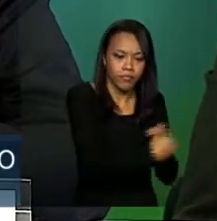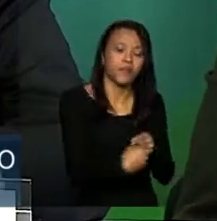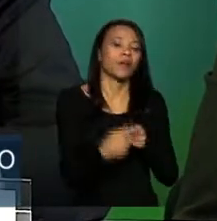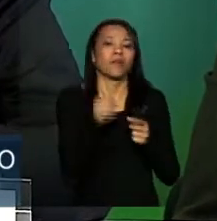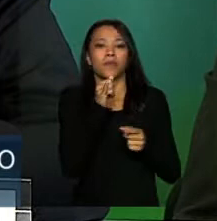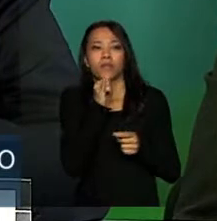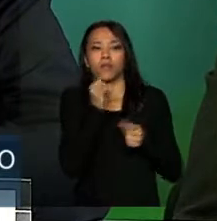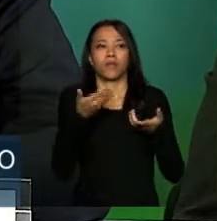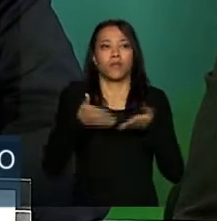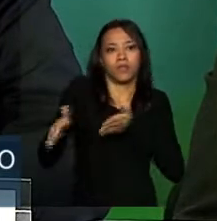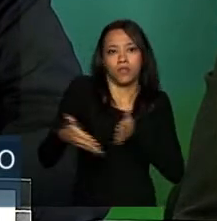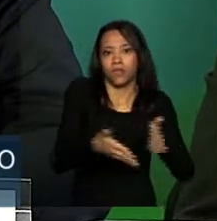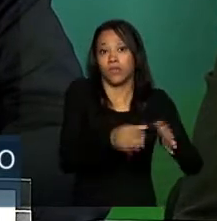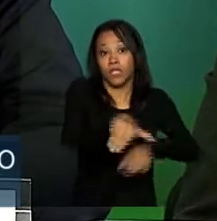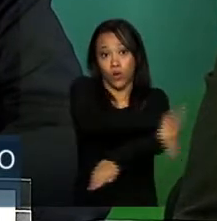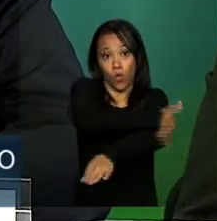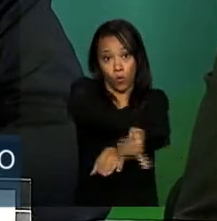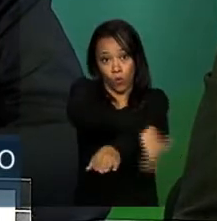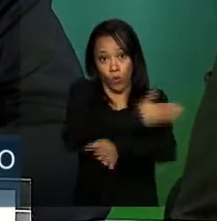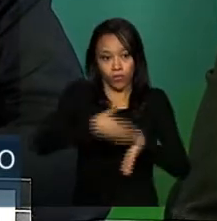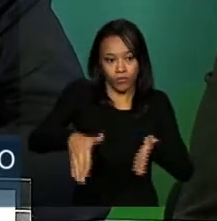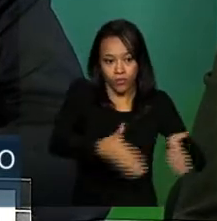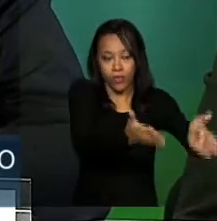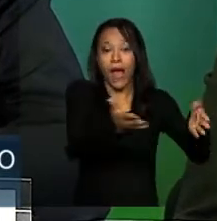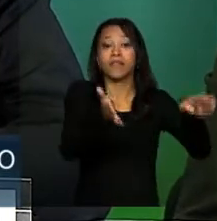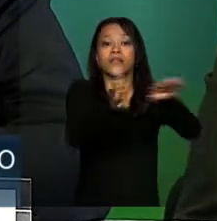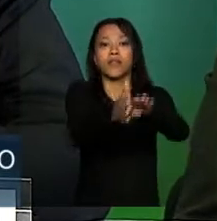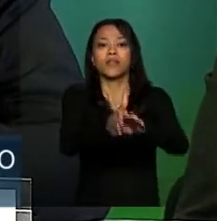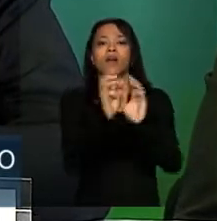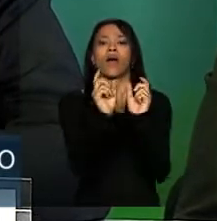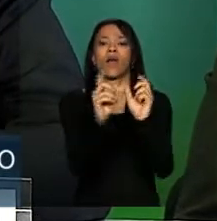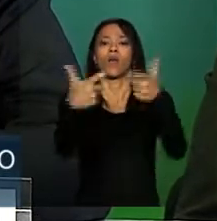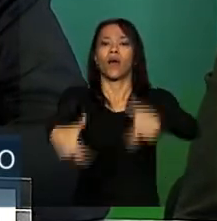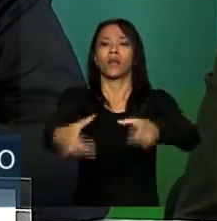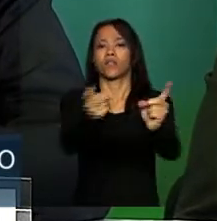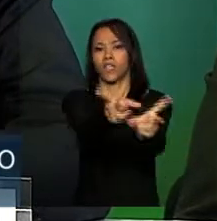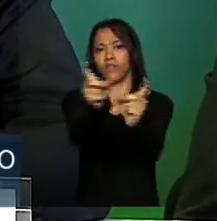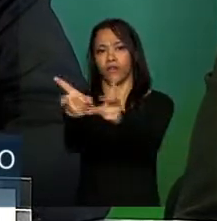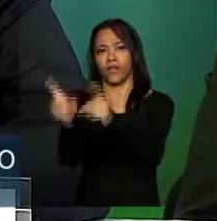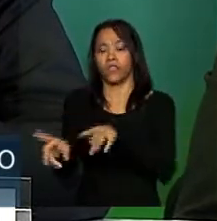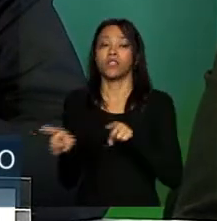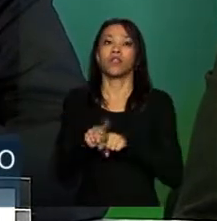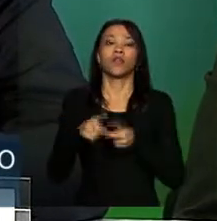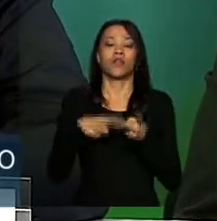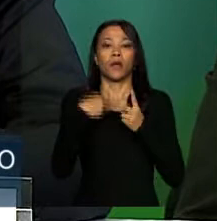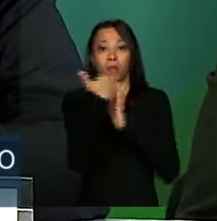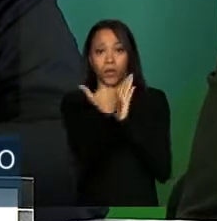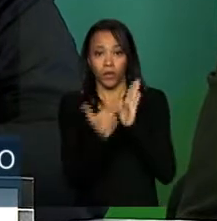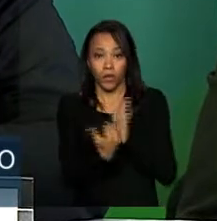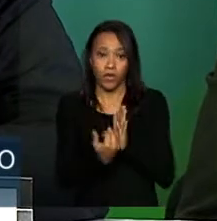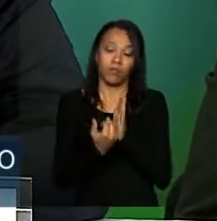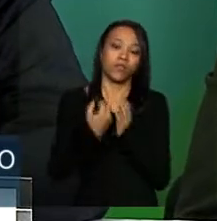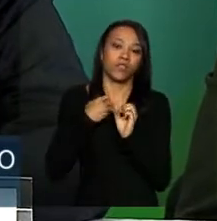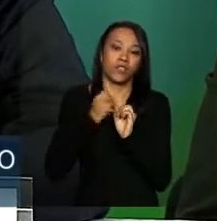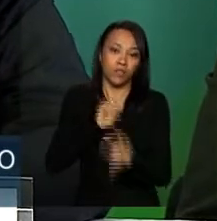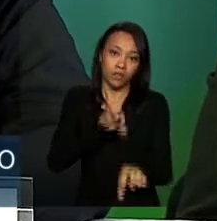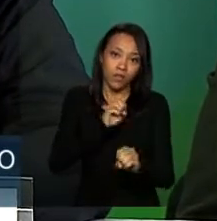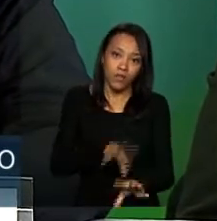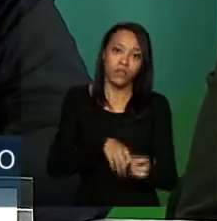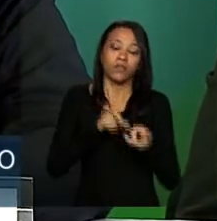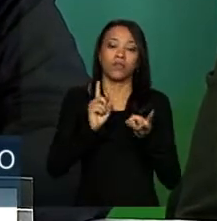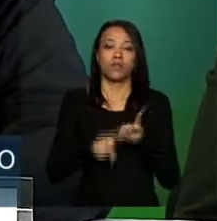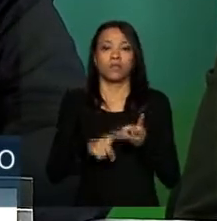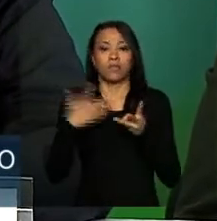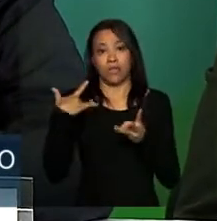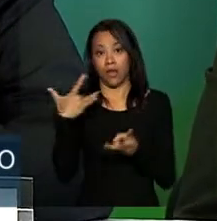estradas que possibilitem o acesso aos mercados, programas vigorosos de educação, Pronater, saúde, como